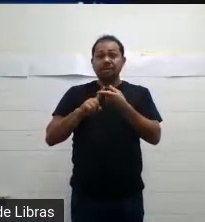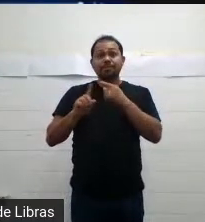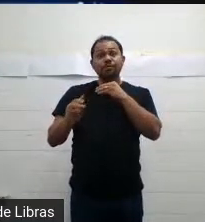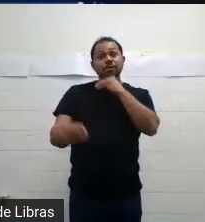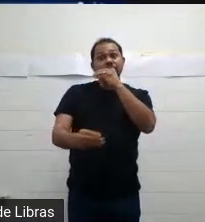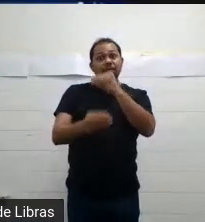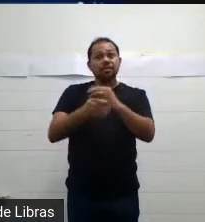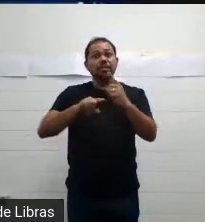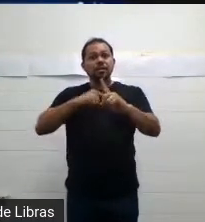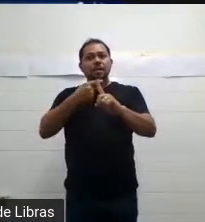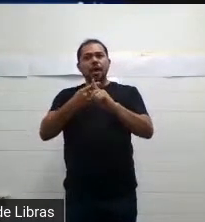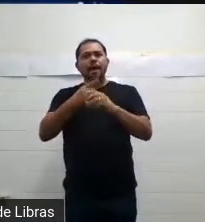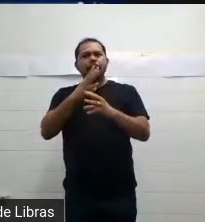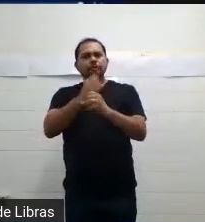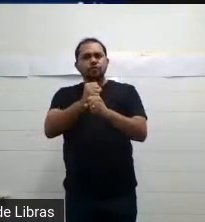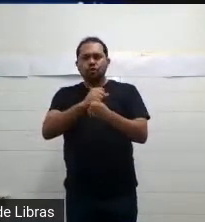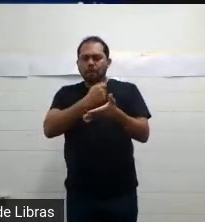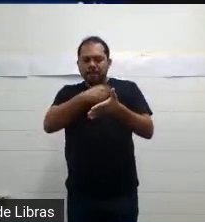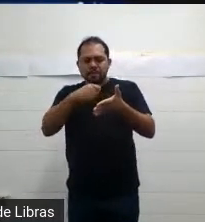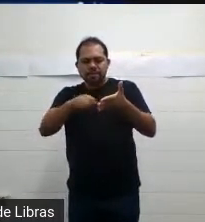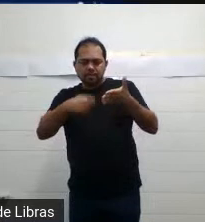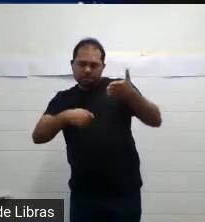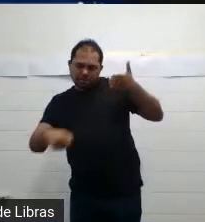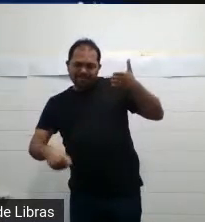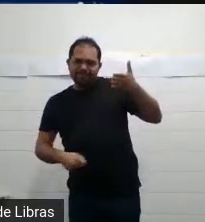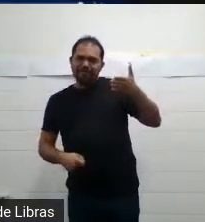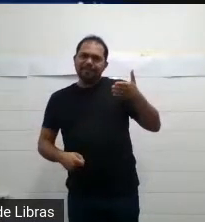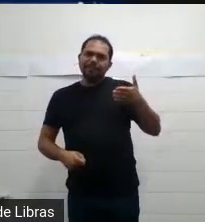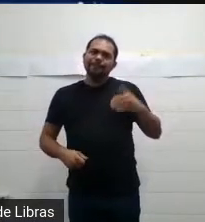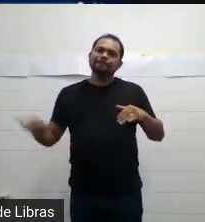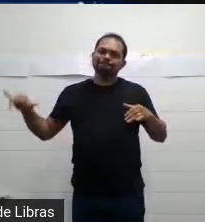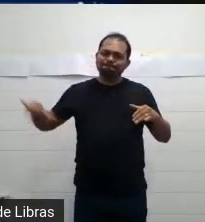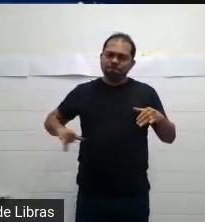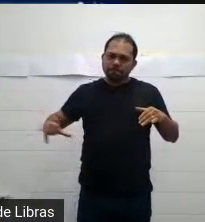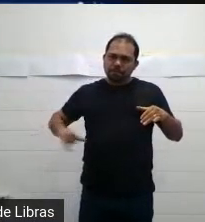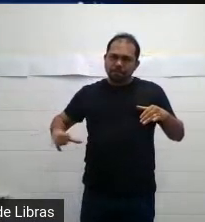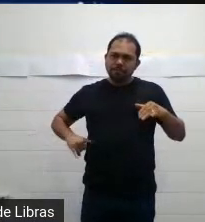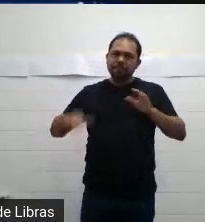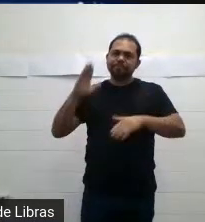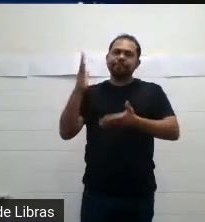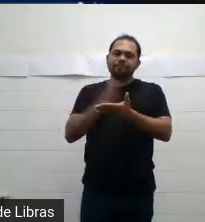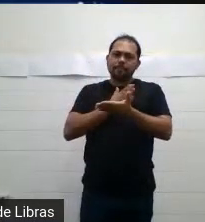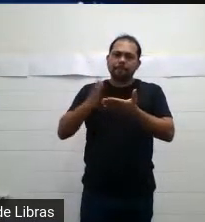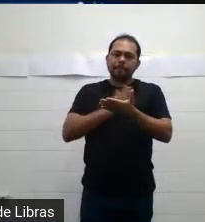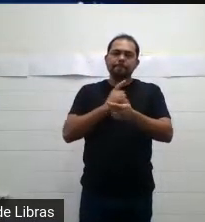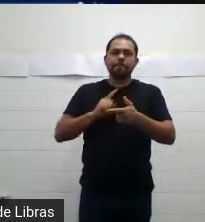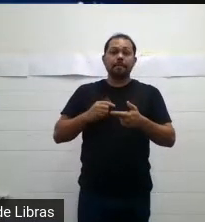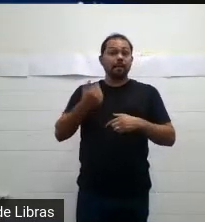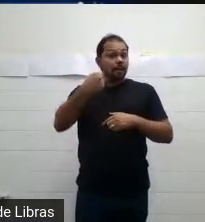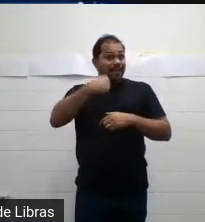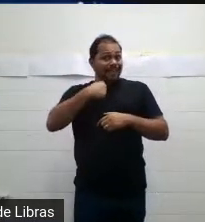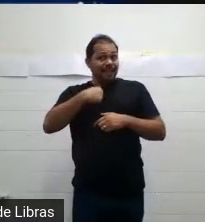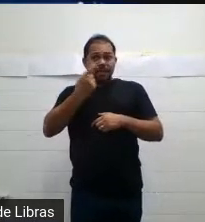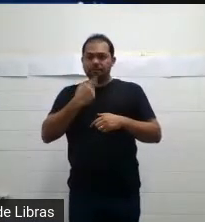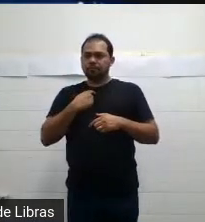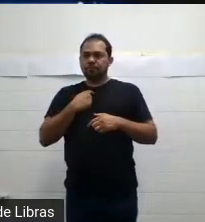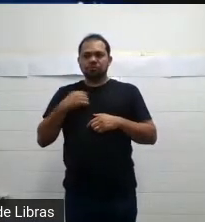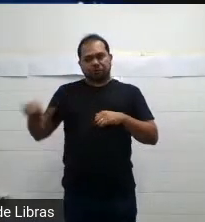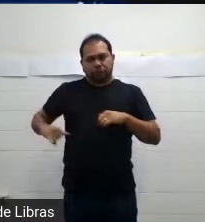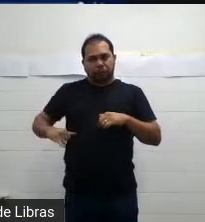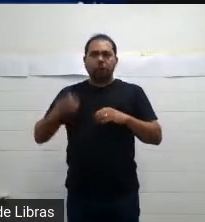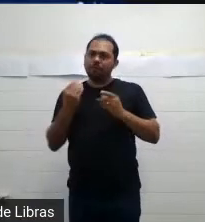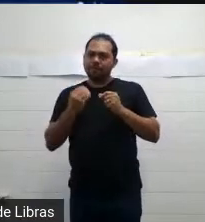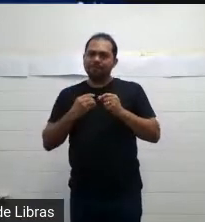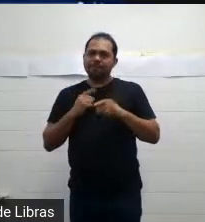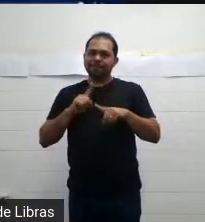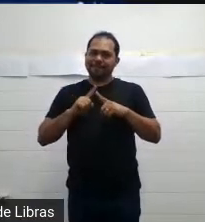ao mesmo tempo. Chega a ser até doloroso, às vezes. No meu caso, não foi tanto, né, porque eu tinha uma orientadora, que eu não posso